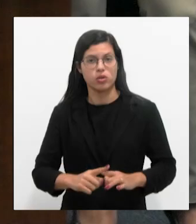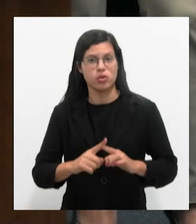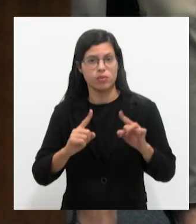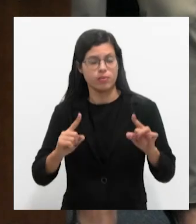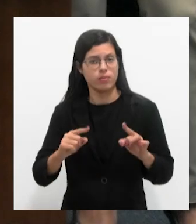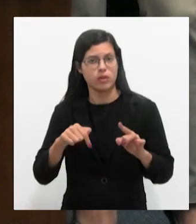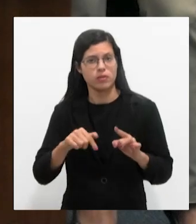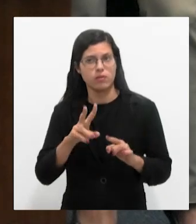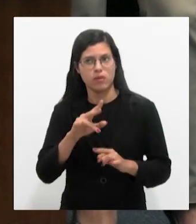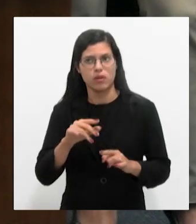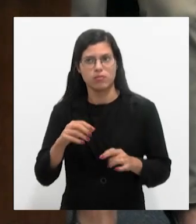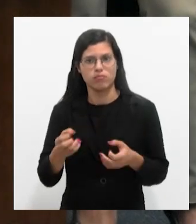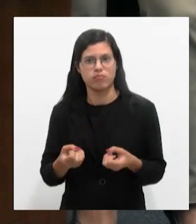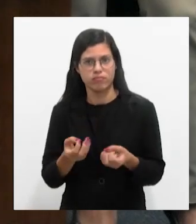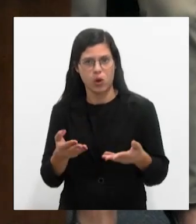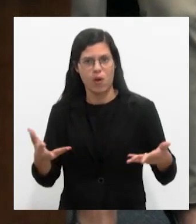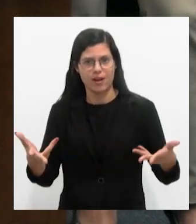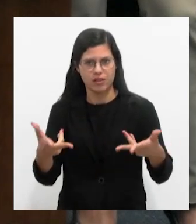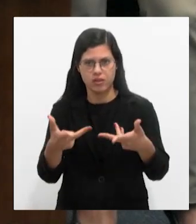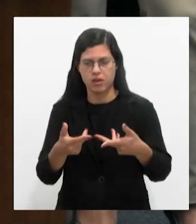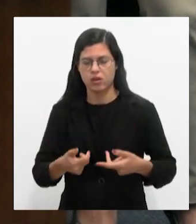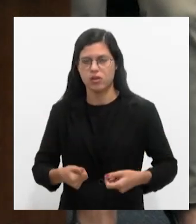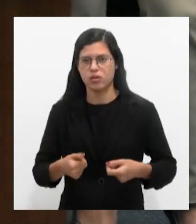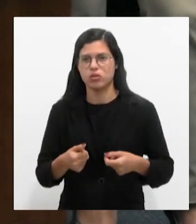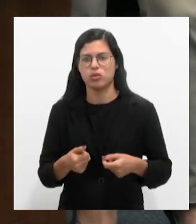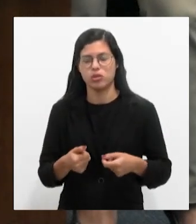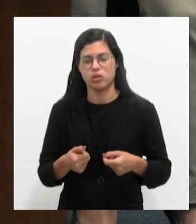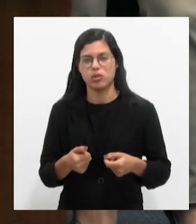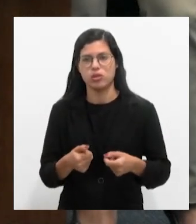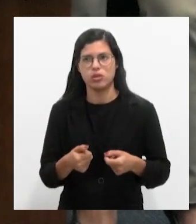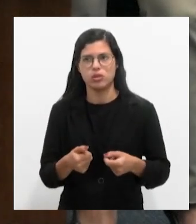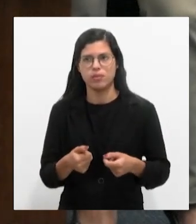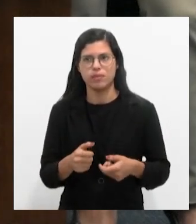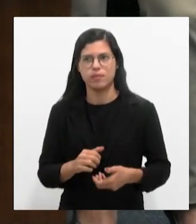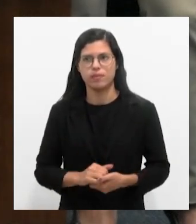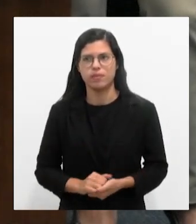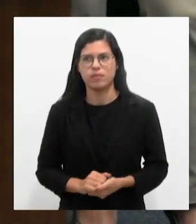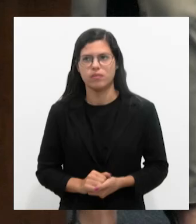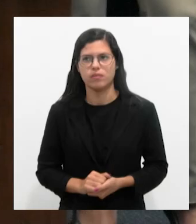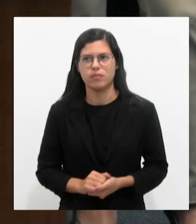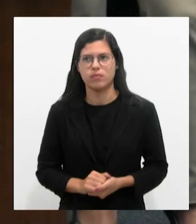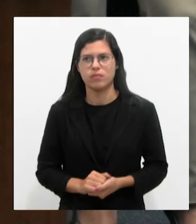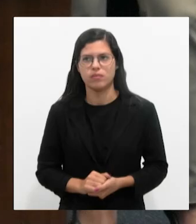trazer qualidade na prestação